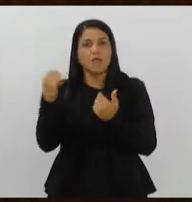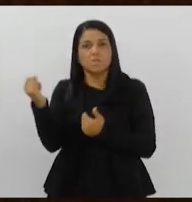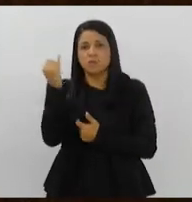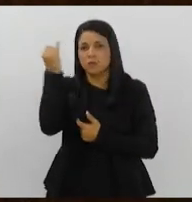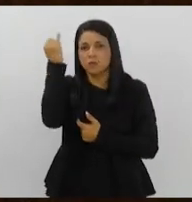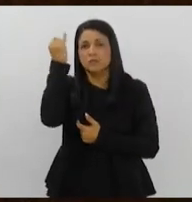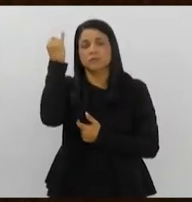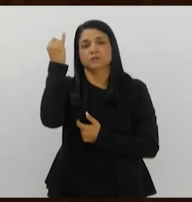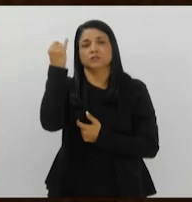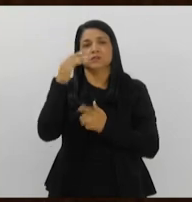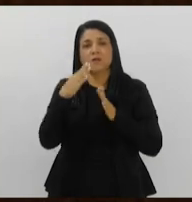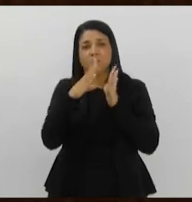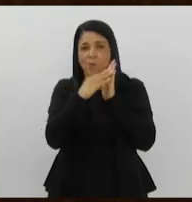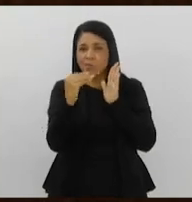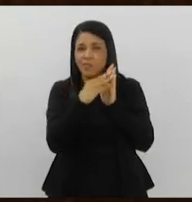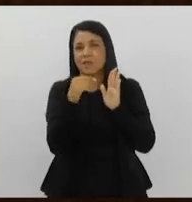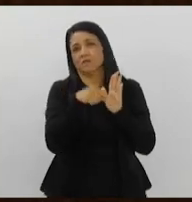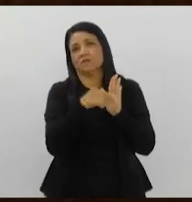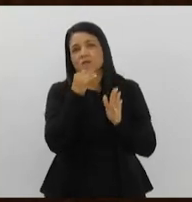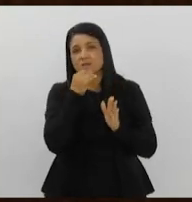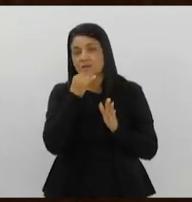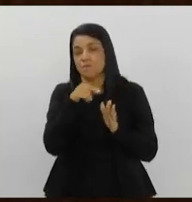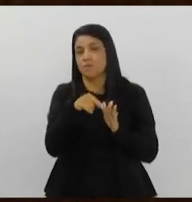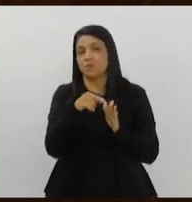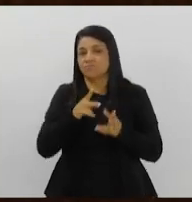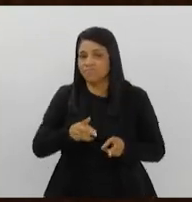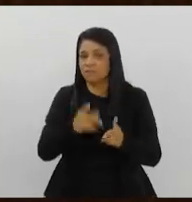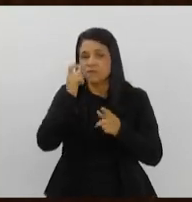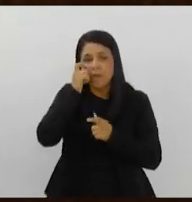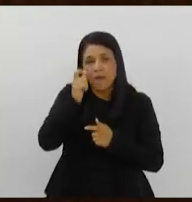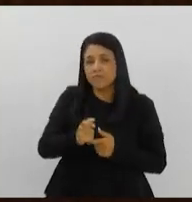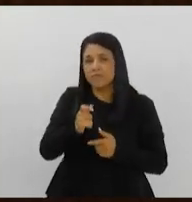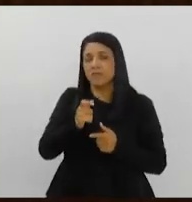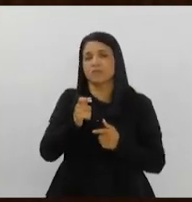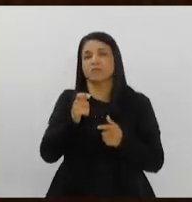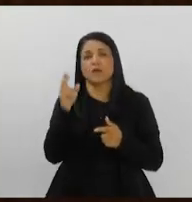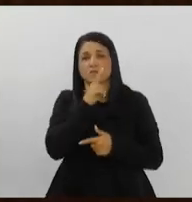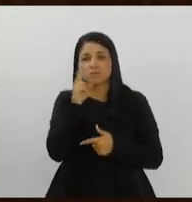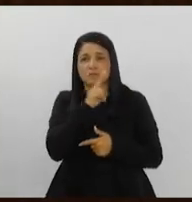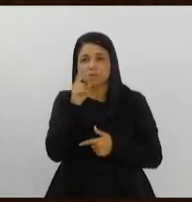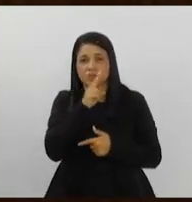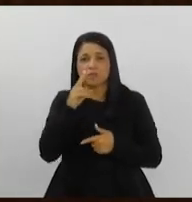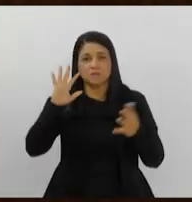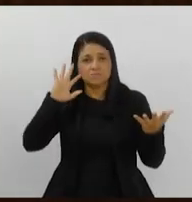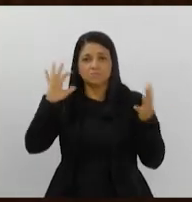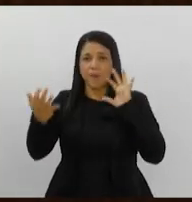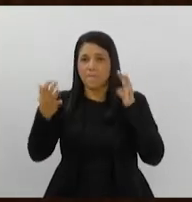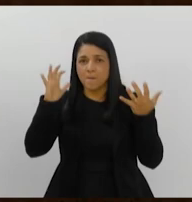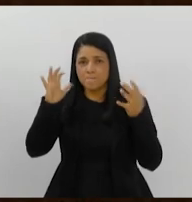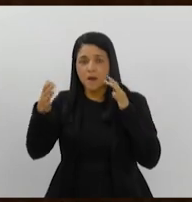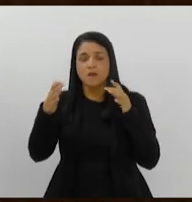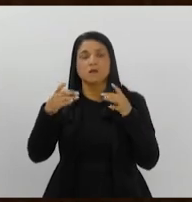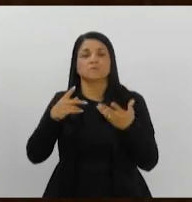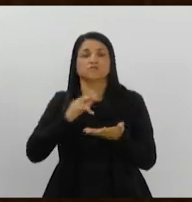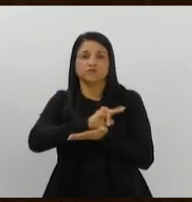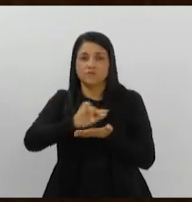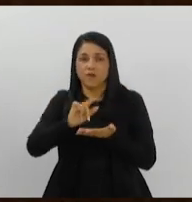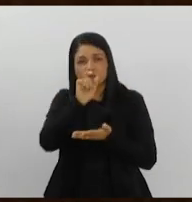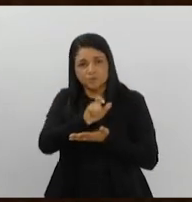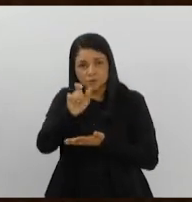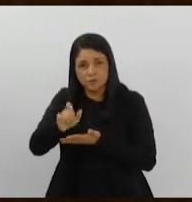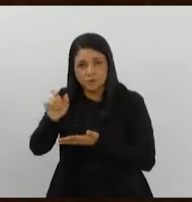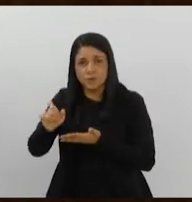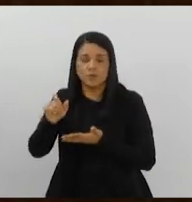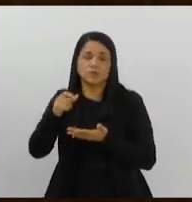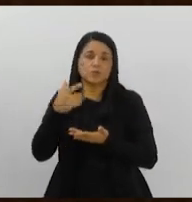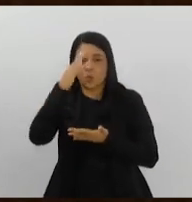que sirva de exemplo também, e que a gente fique atento a essas questões de emergências climáticas, que muita gente, como já mencionado aqui, ainda